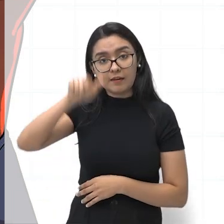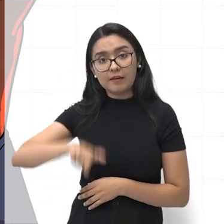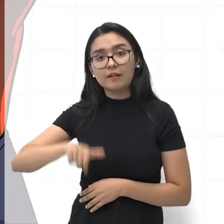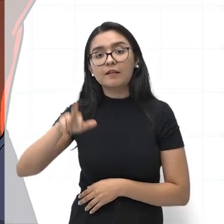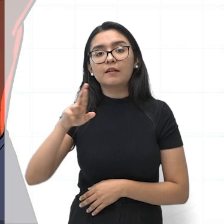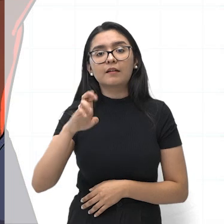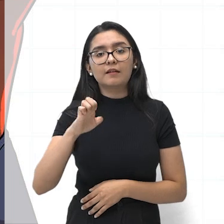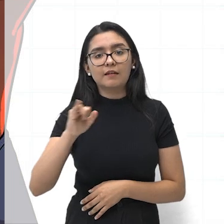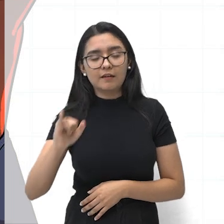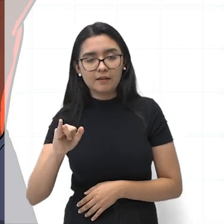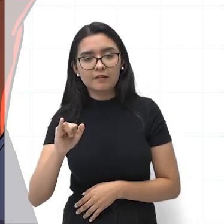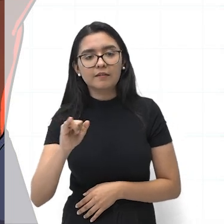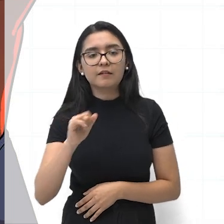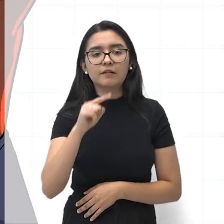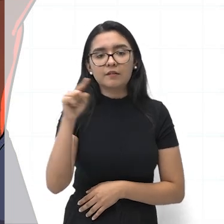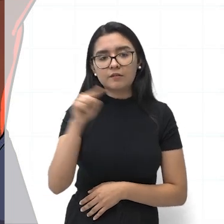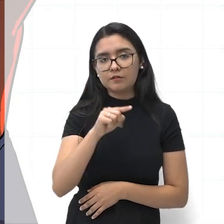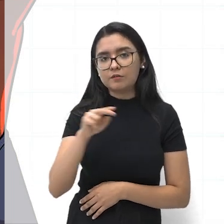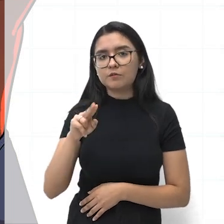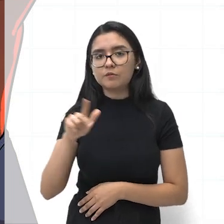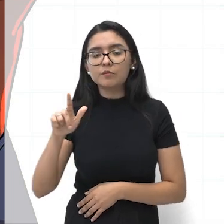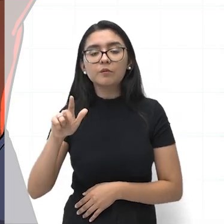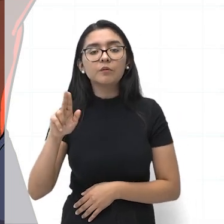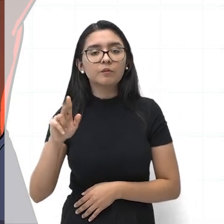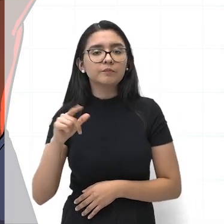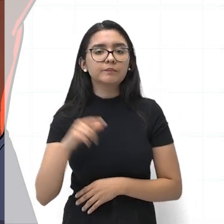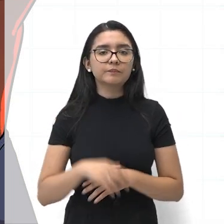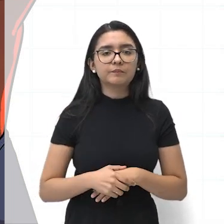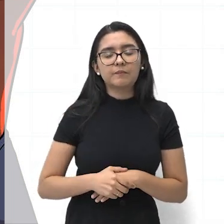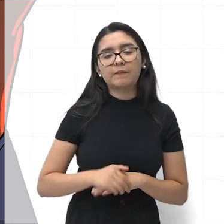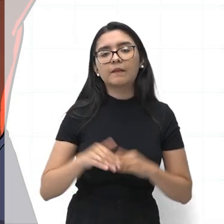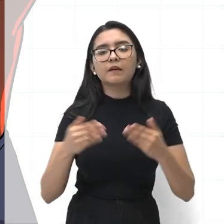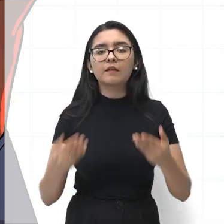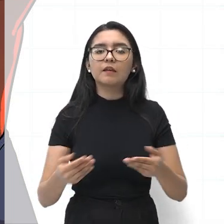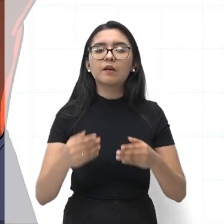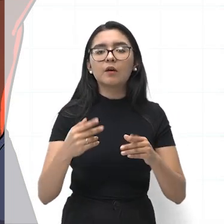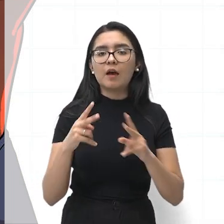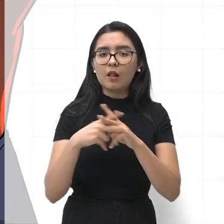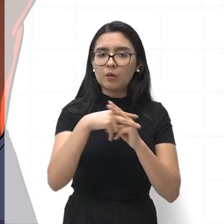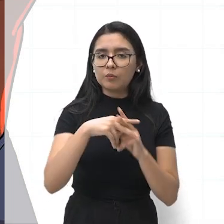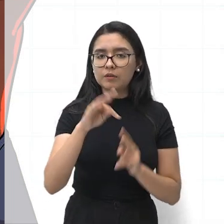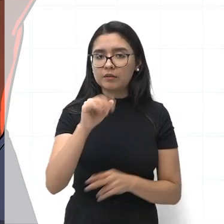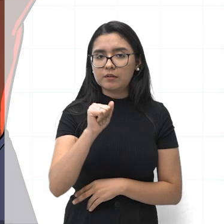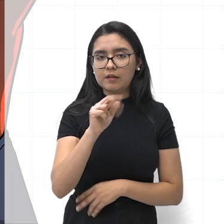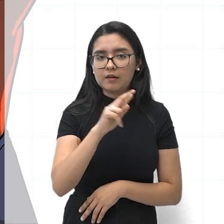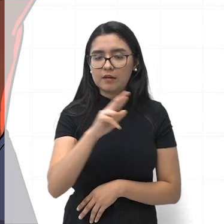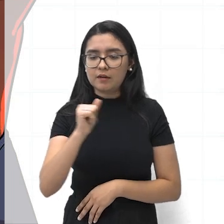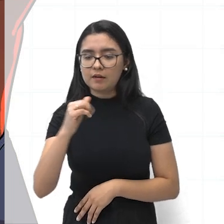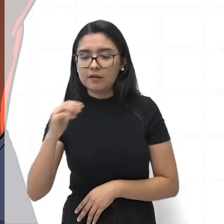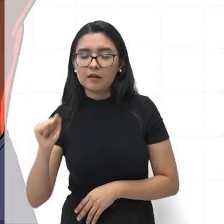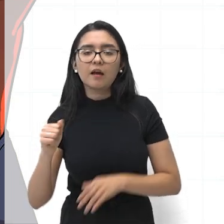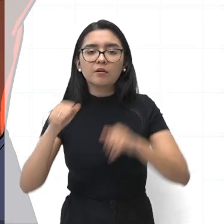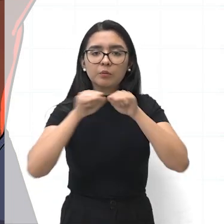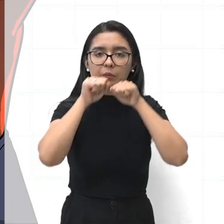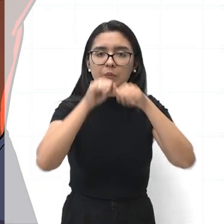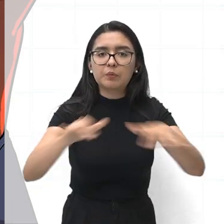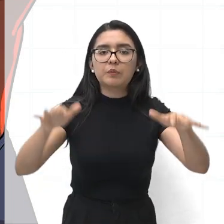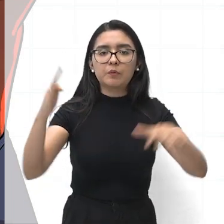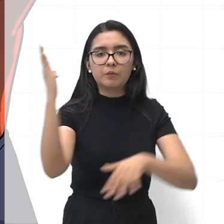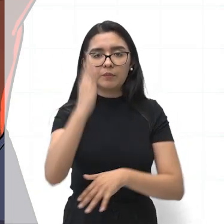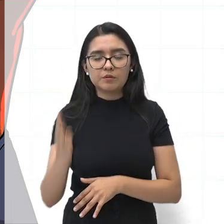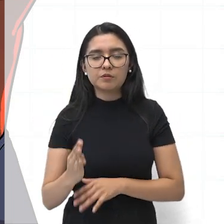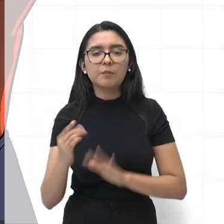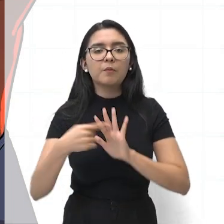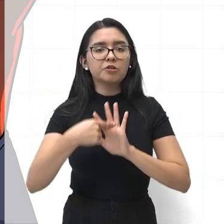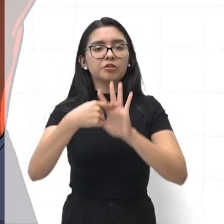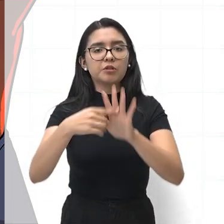Zulu, foi o Casemiro de Nascimento Martins, que levou o tarracá por todo o nosso país através das suas